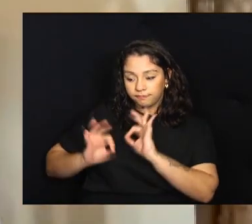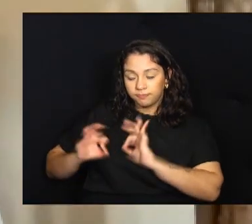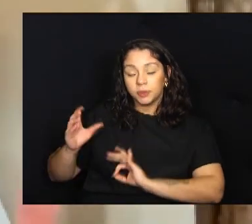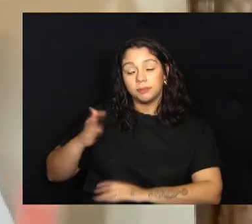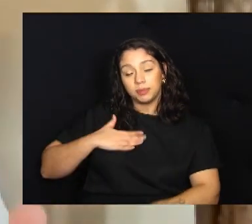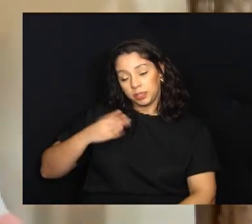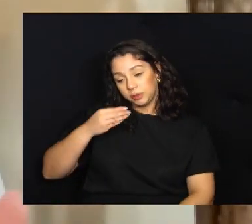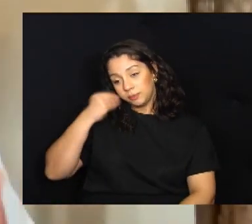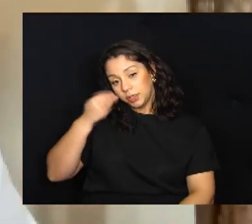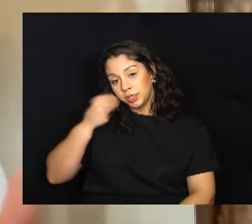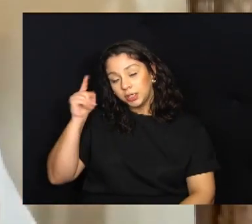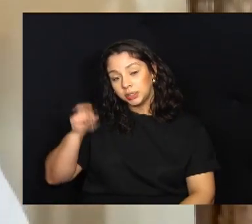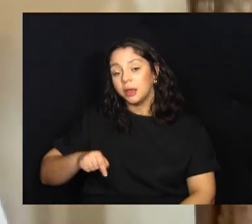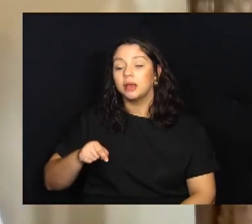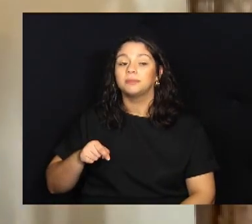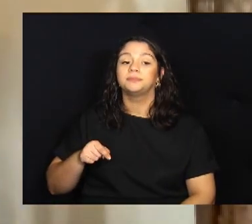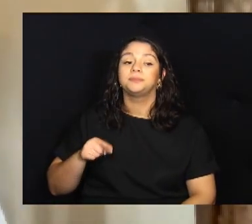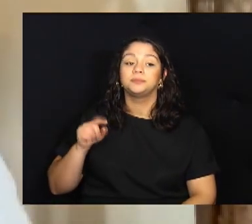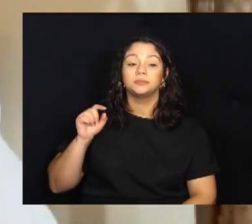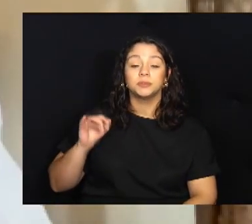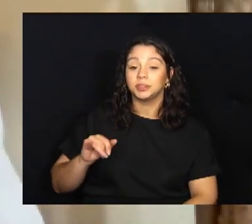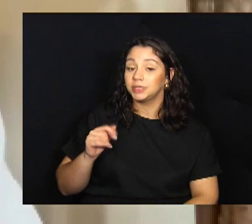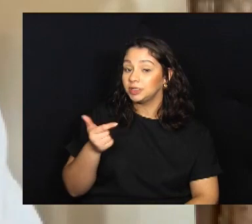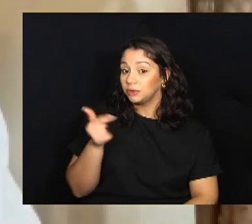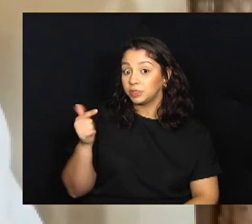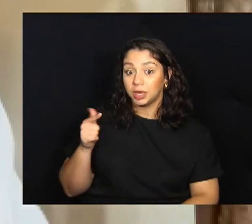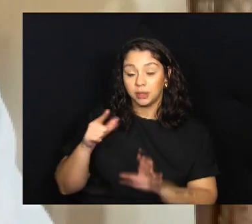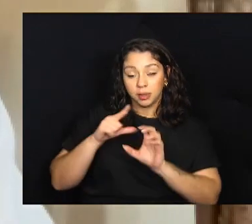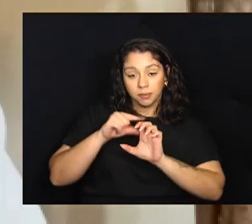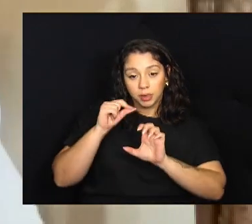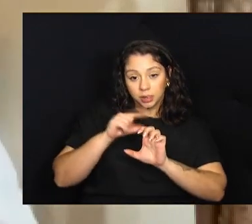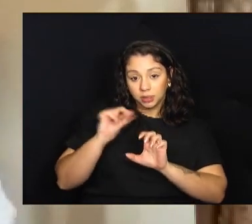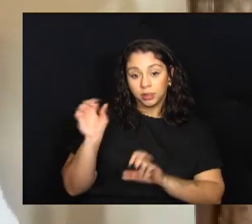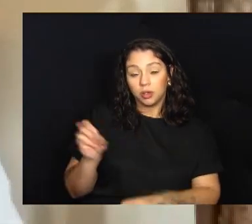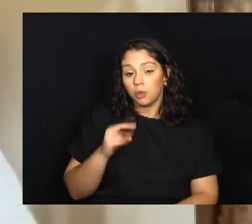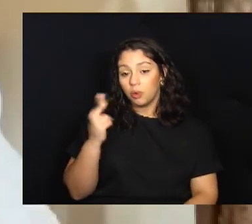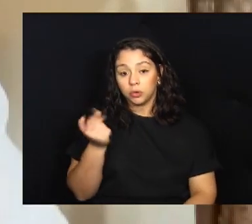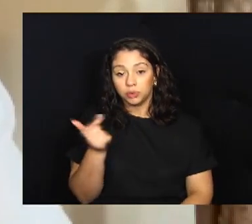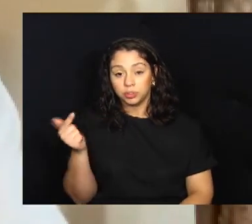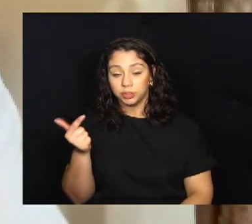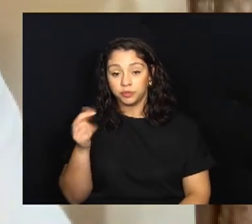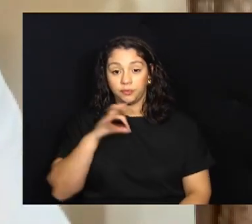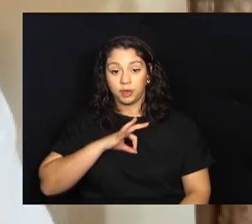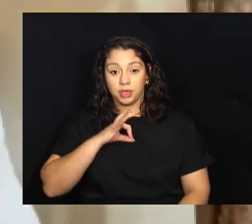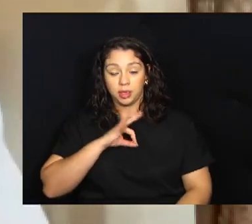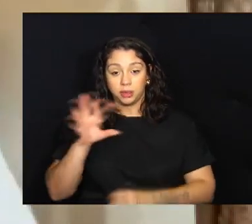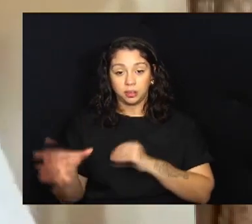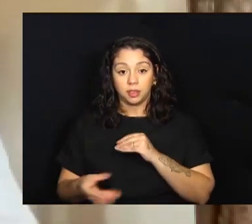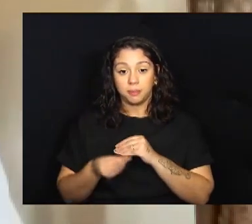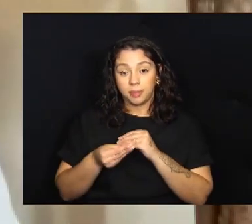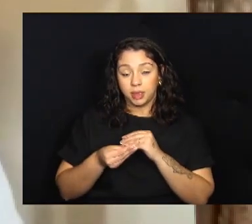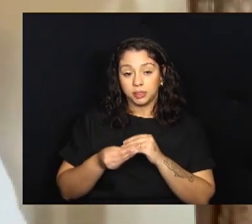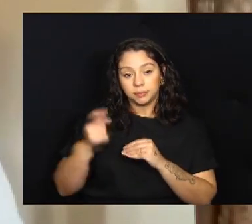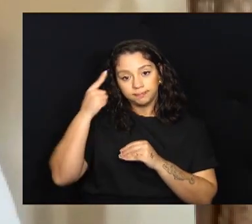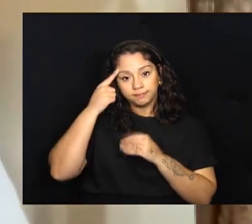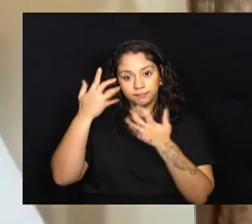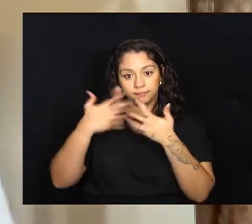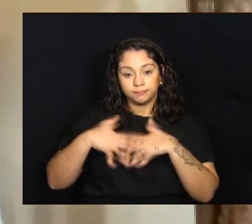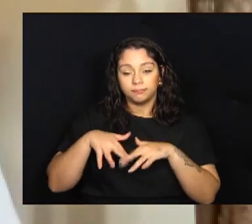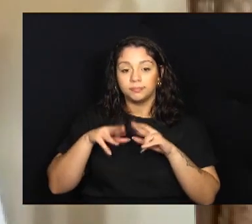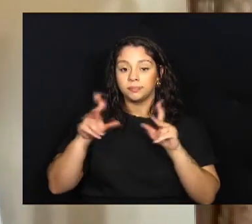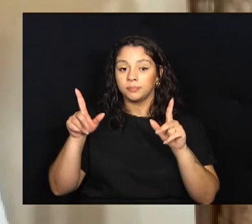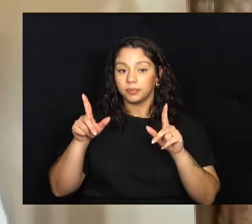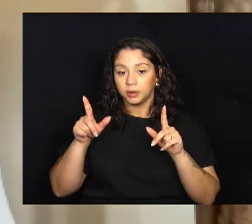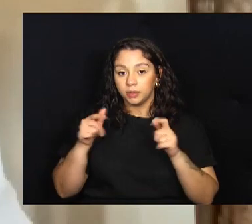que eu tenho, que se você não empreender ou não, né, tiver uma renda extra, pensar diferente